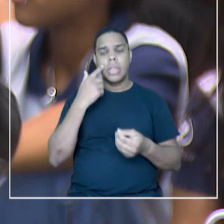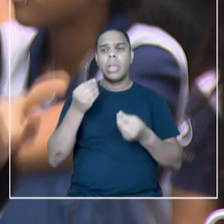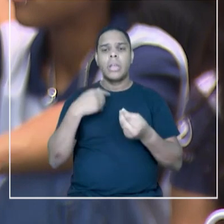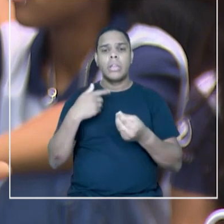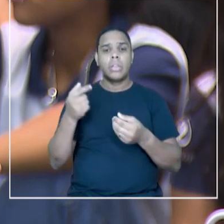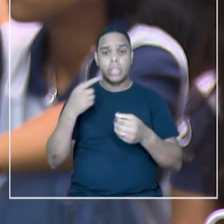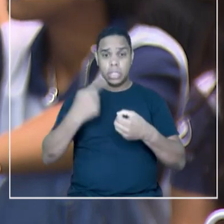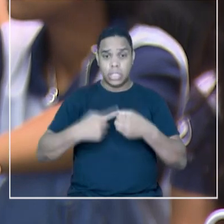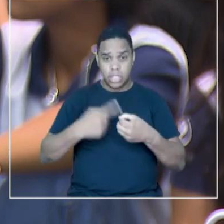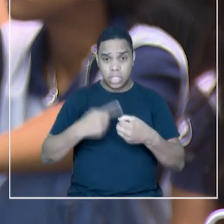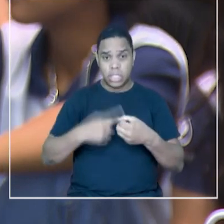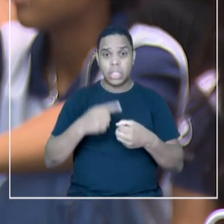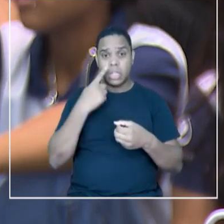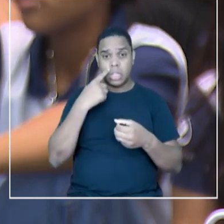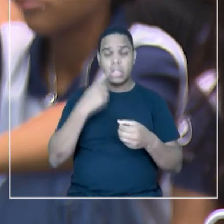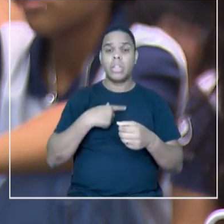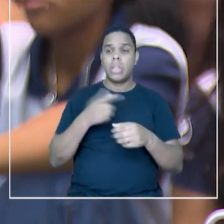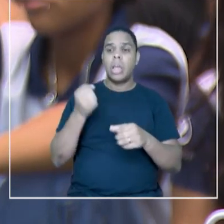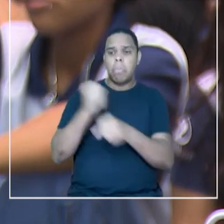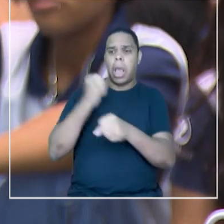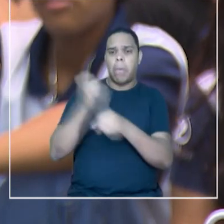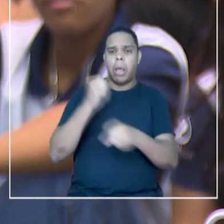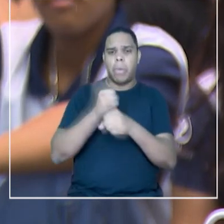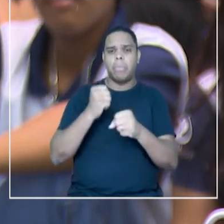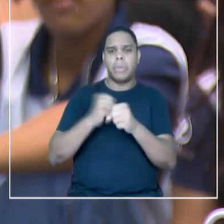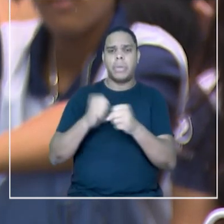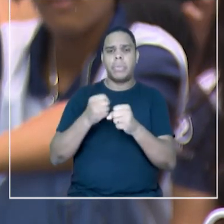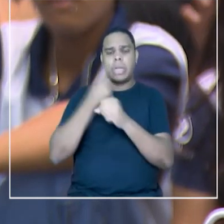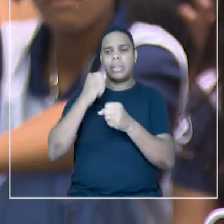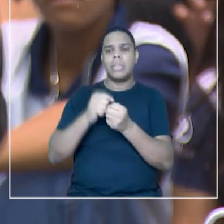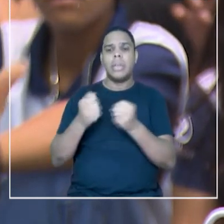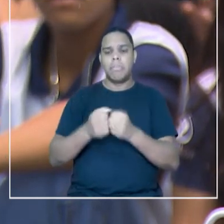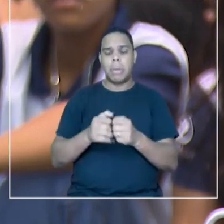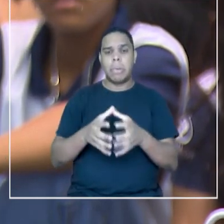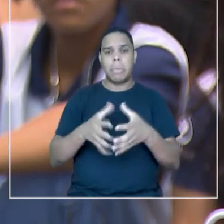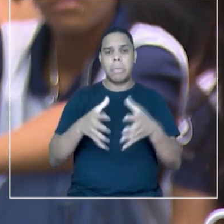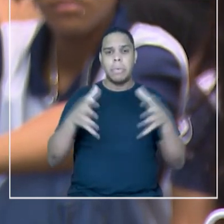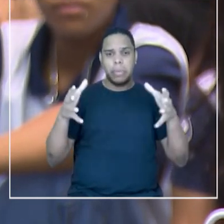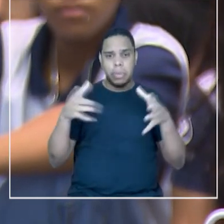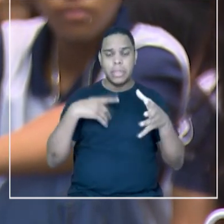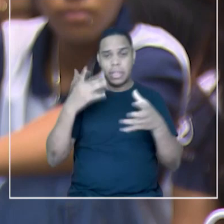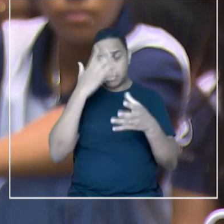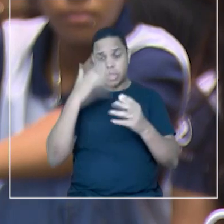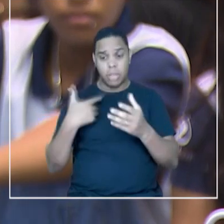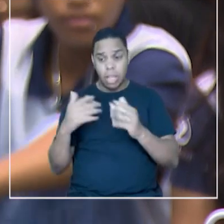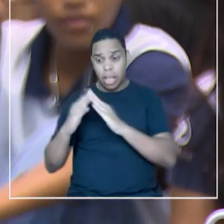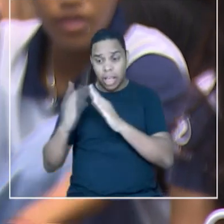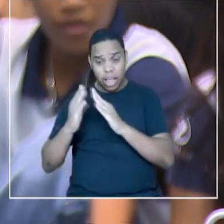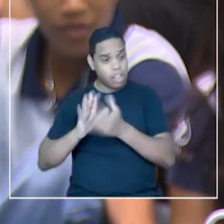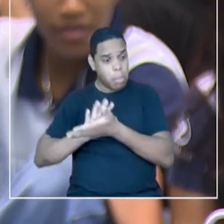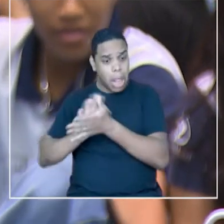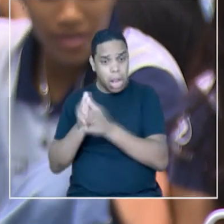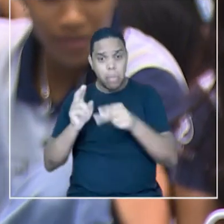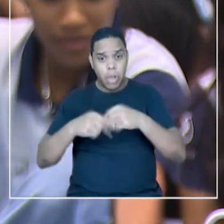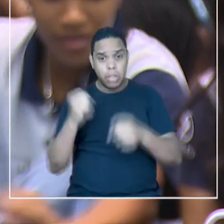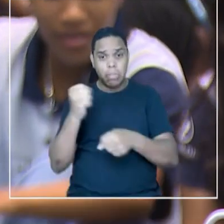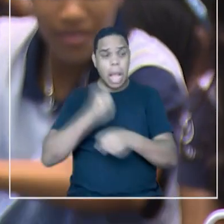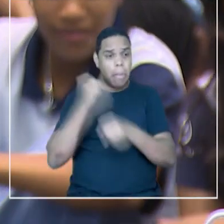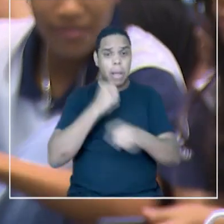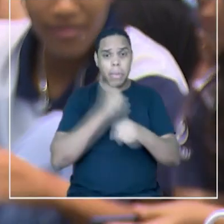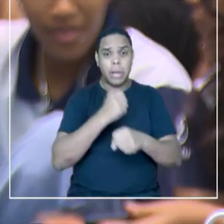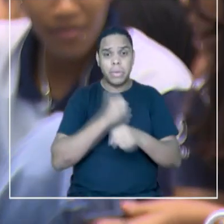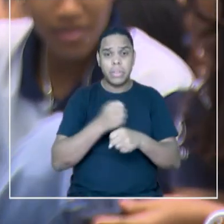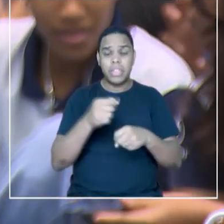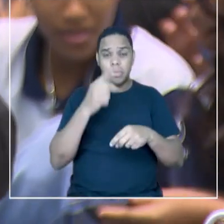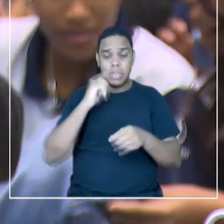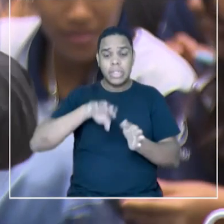cidade engoliu a aldeia deles. Não é que eles escolheram estar ali. Eles foram colocados naquela situação e muitas vezes ficam num lugar de muita